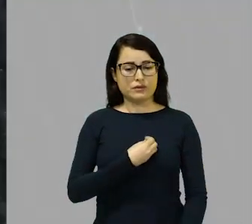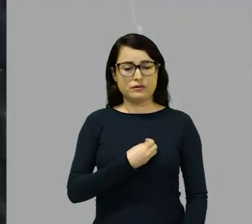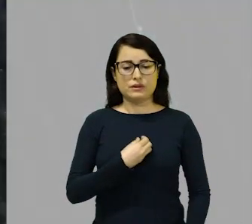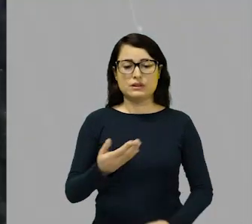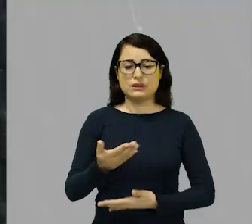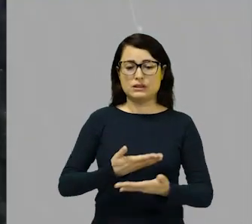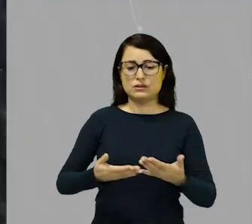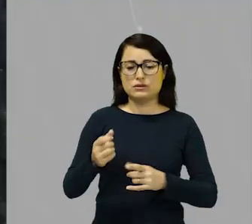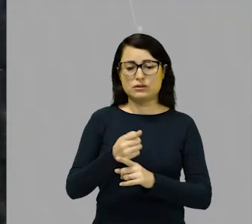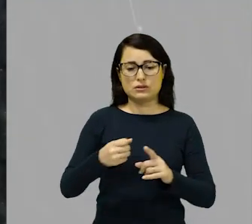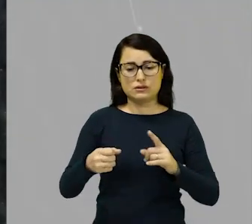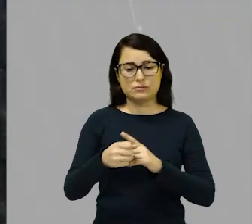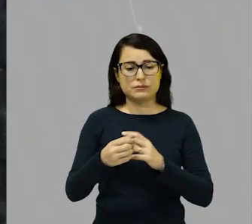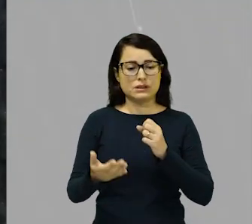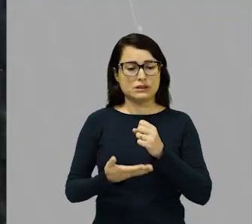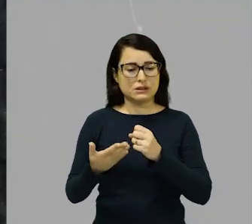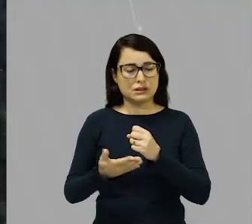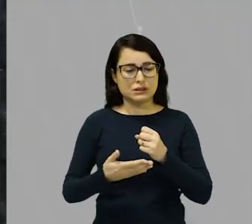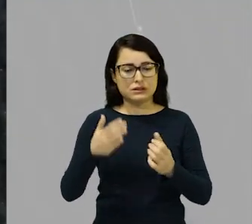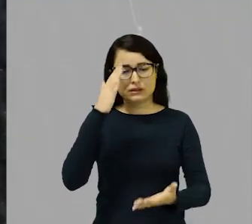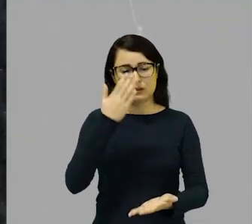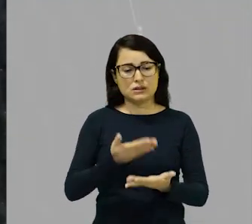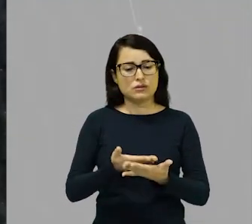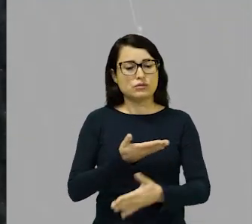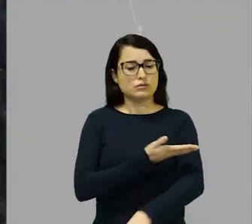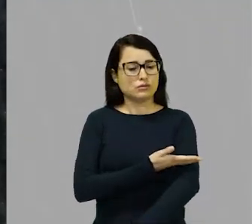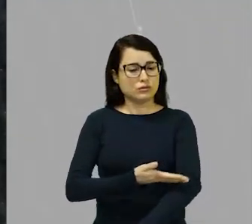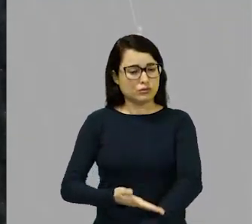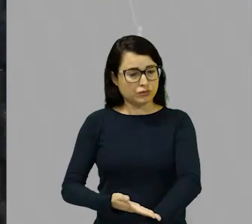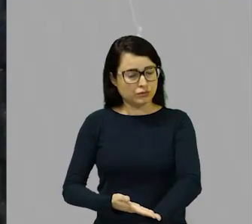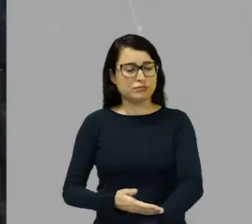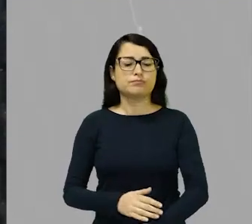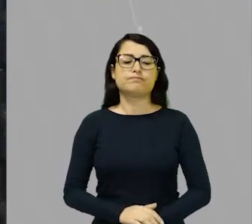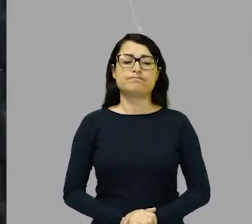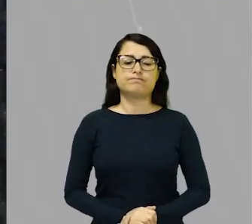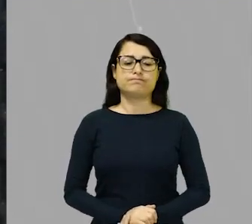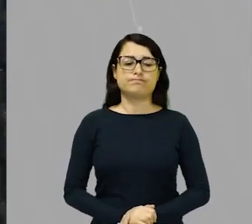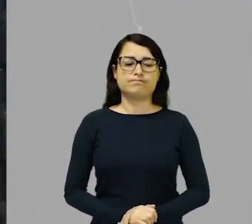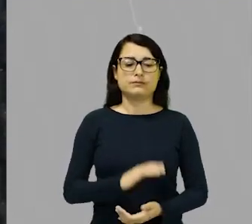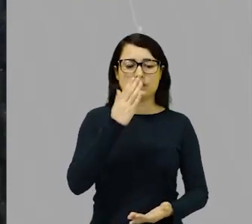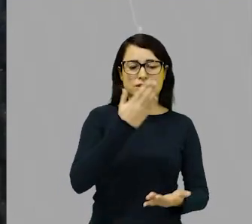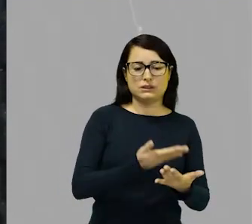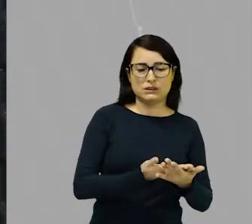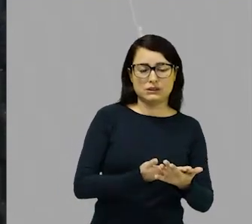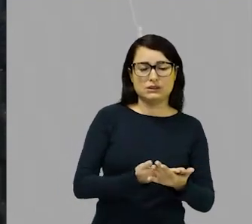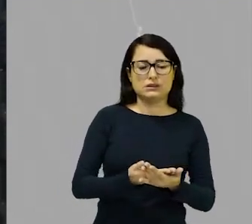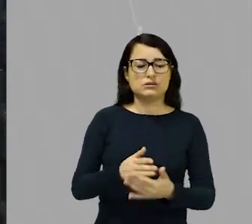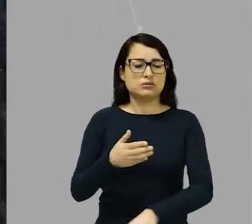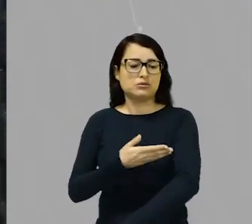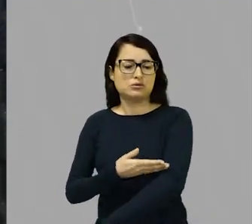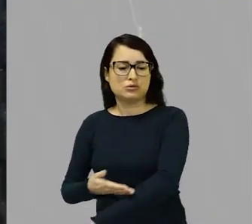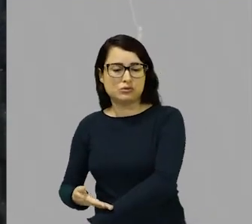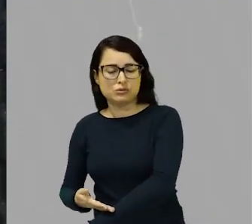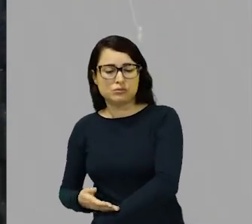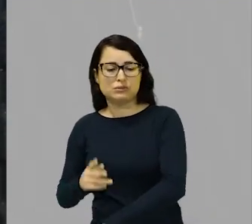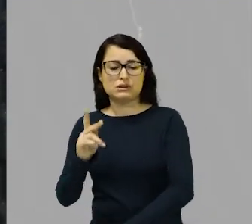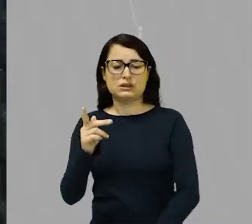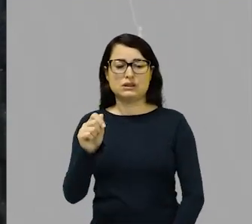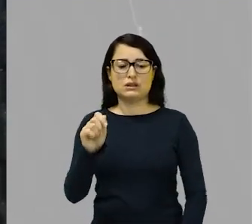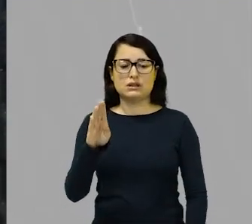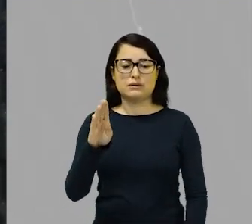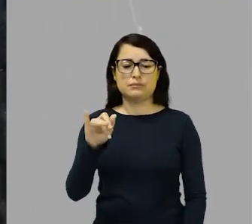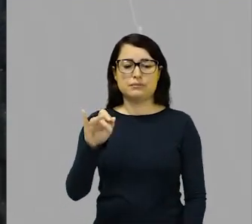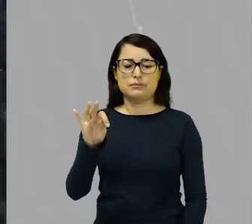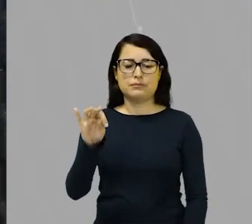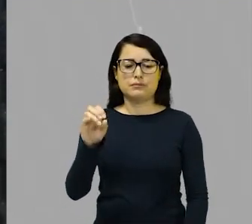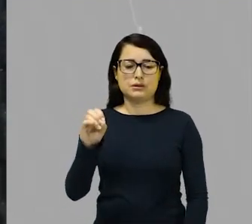em crenças, hábitos e costumes, que eu te falei ainda há pouco, né? As crenças são diferentes, os hábitos são diferentes, os costumes são diferentes. E